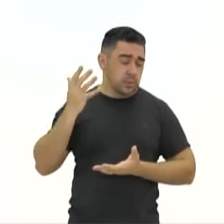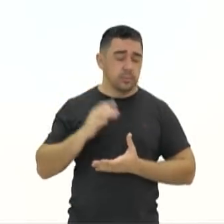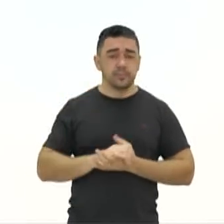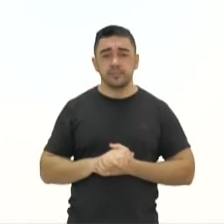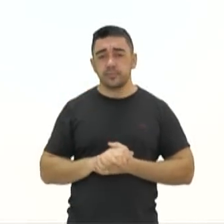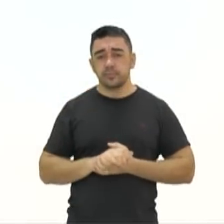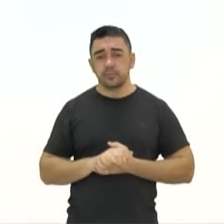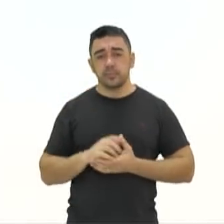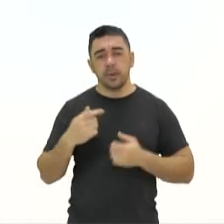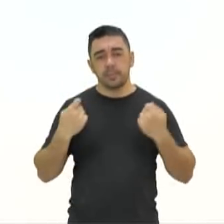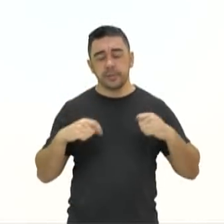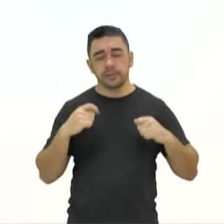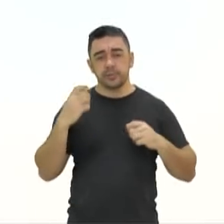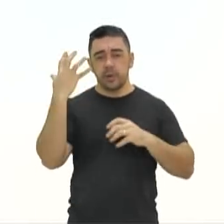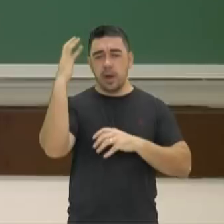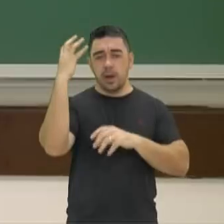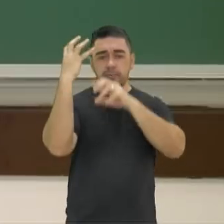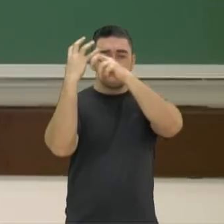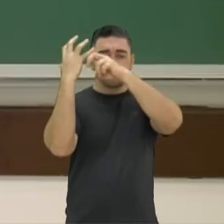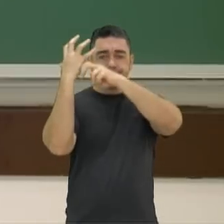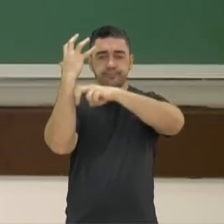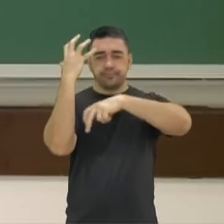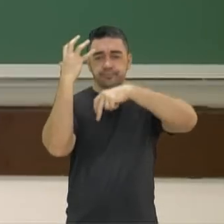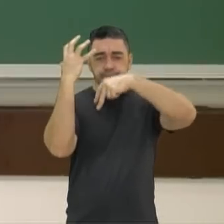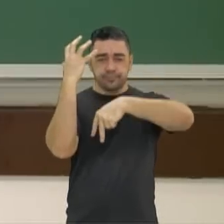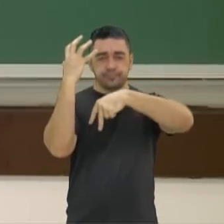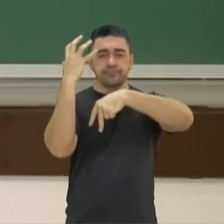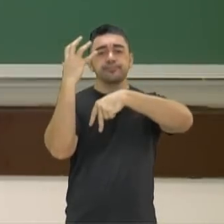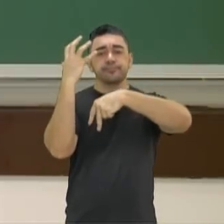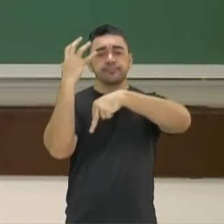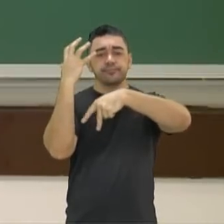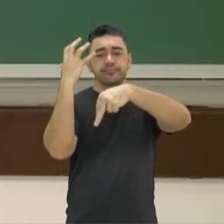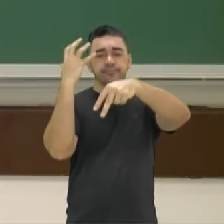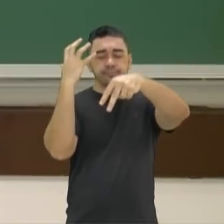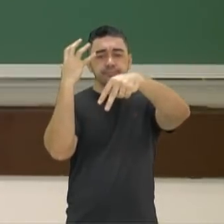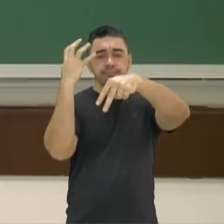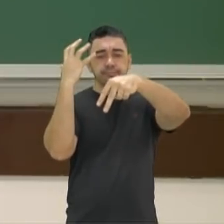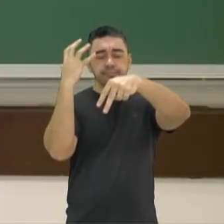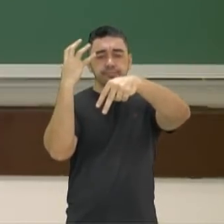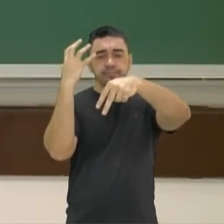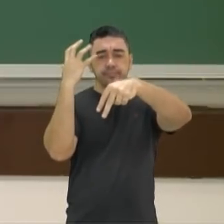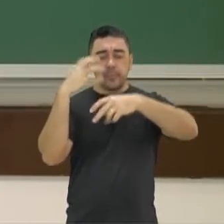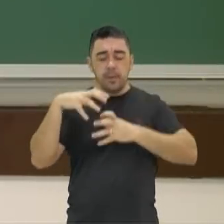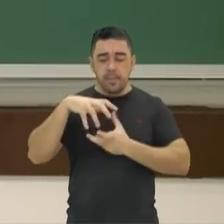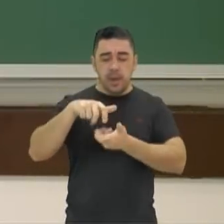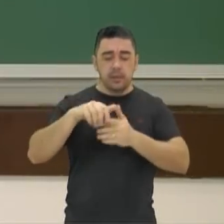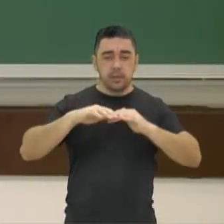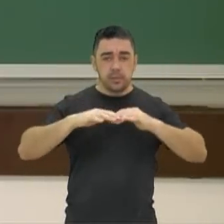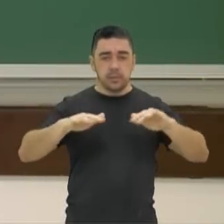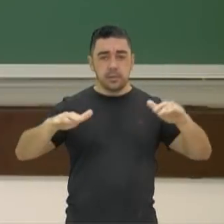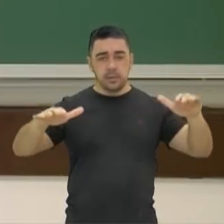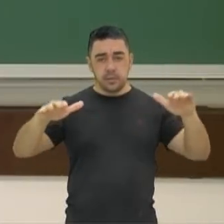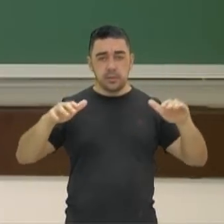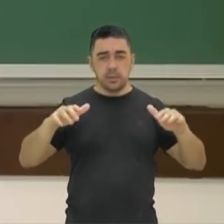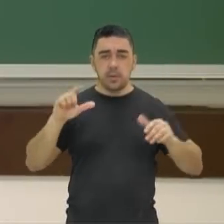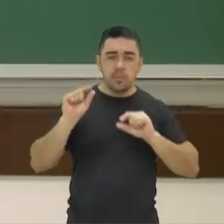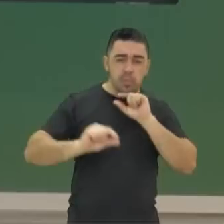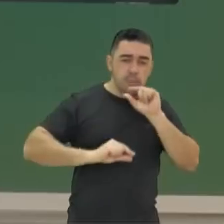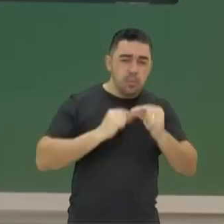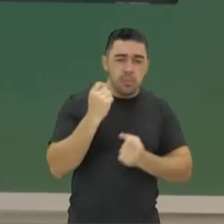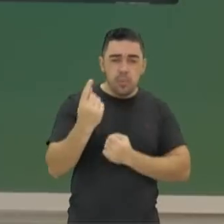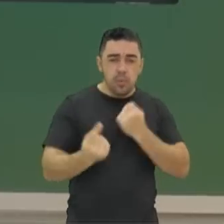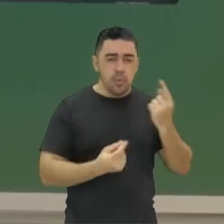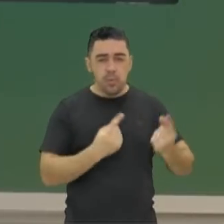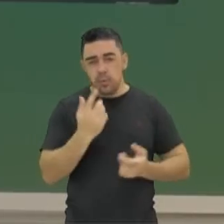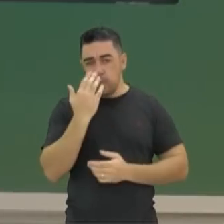Eles tiveram que descer das árvores, né? A gente comentou disso. Desceu das árvores. O planeta estava mais árido, pouco alimento, ali